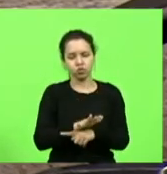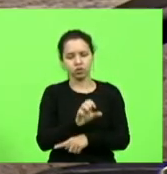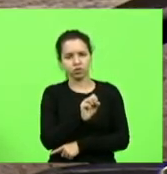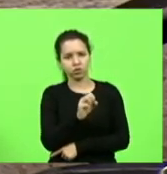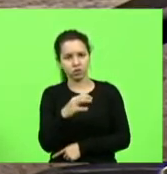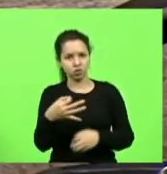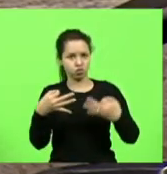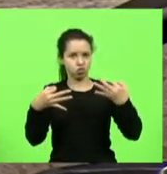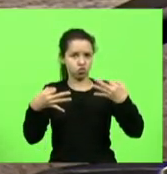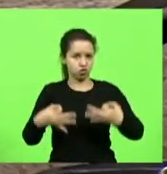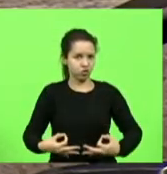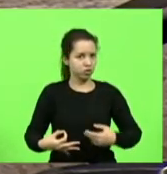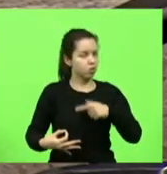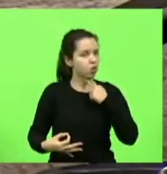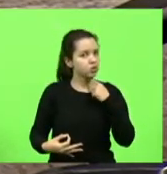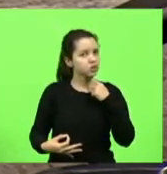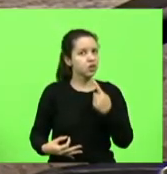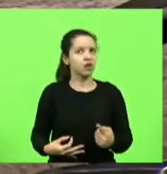por isso.